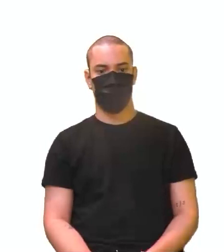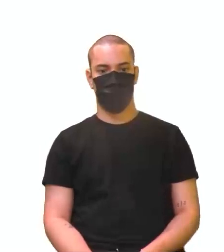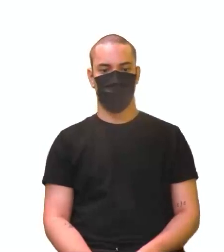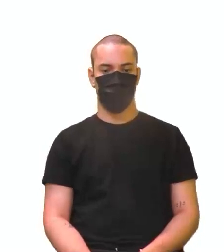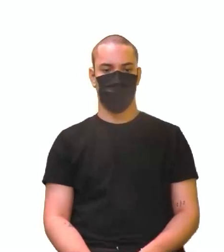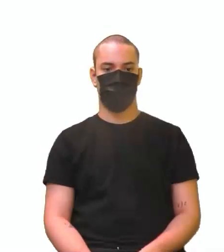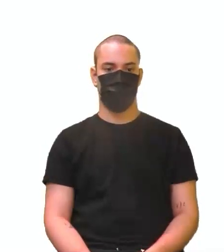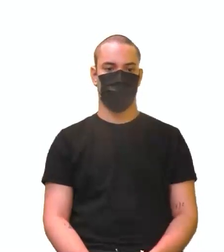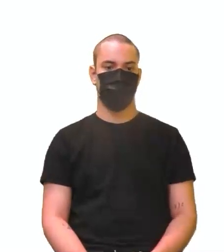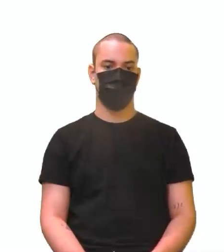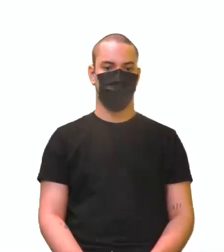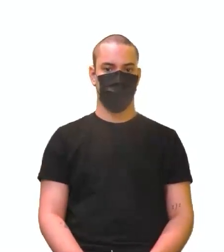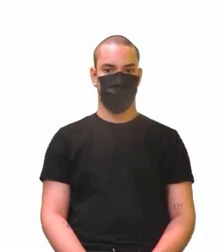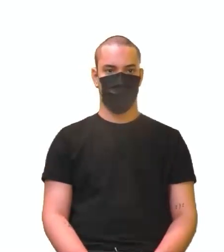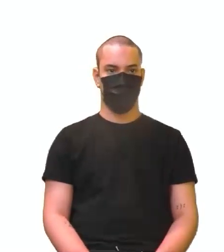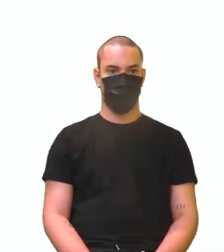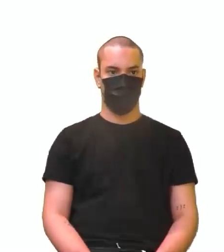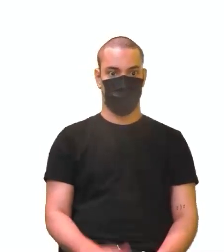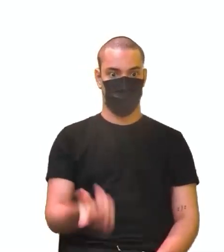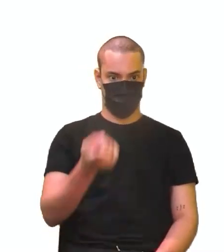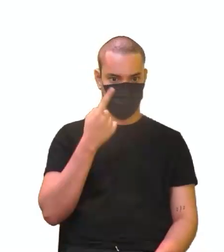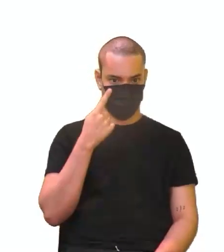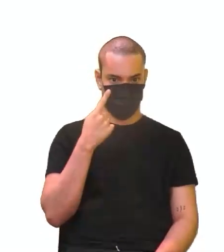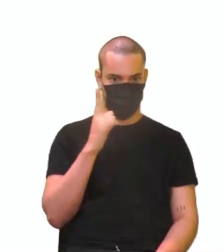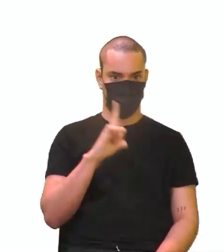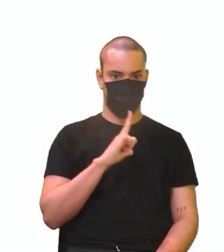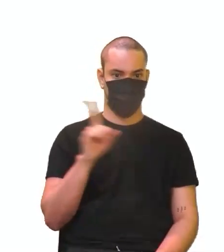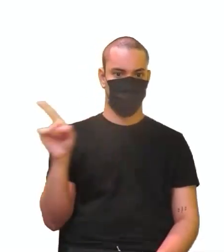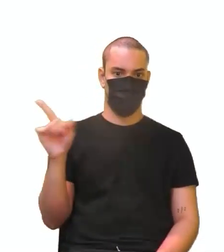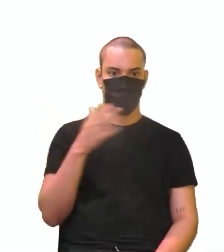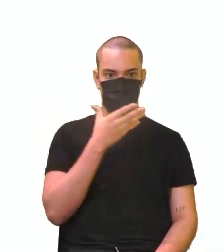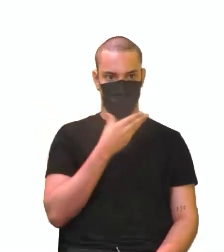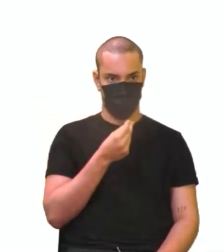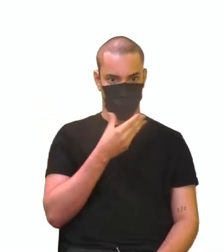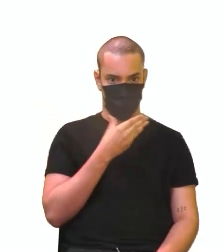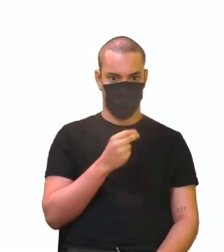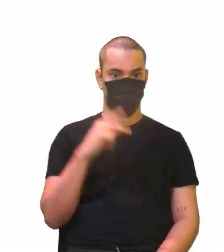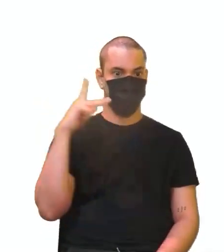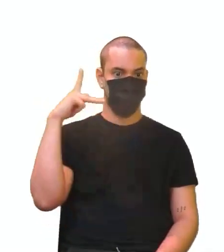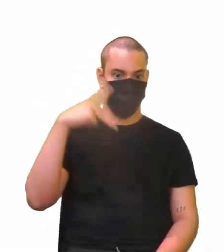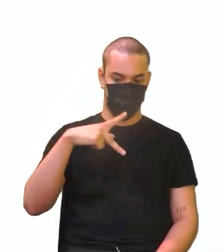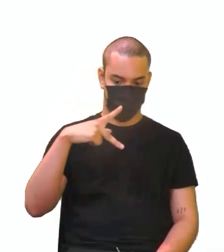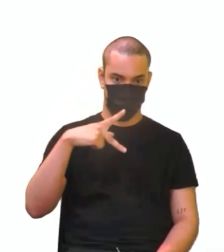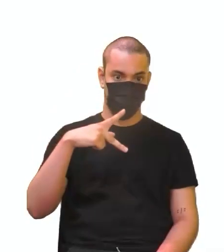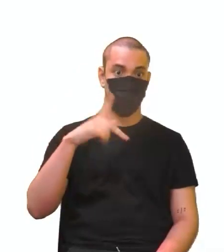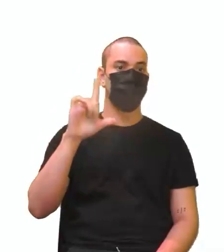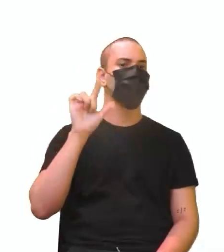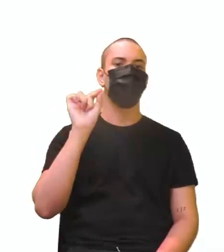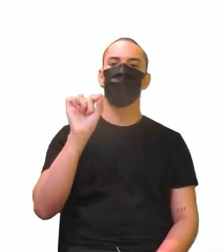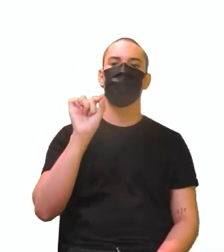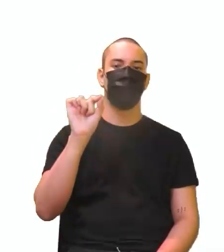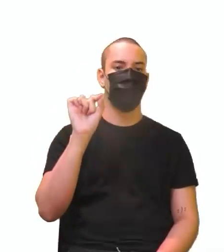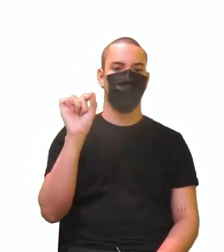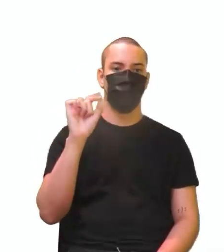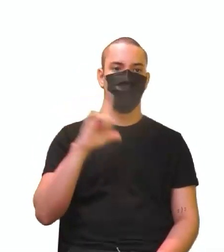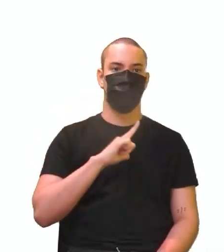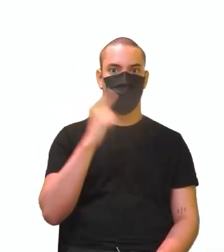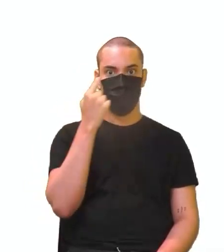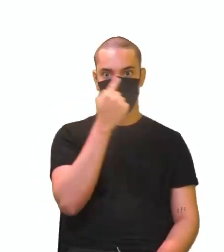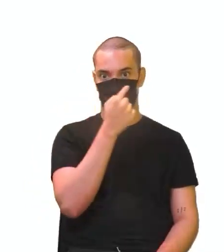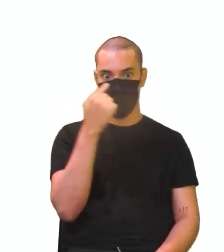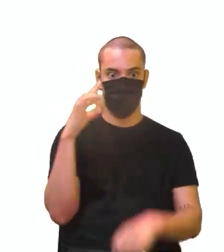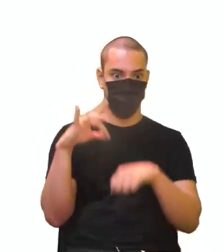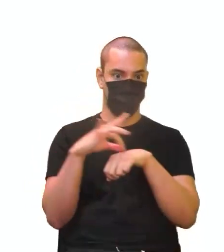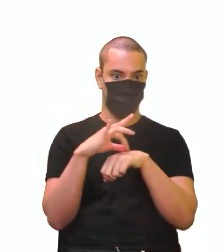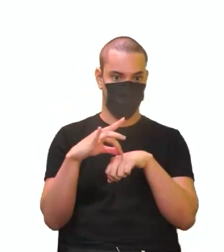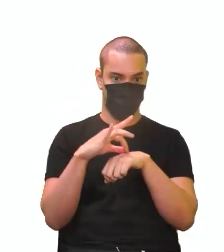lá. Então você tem aí, ó, o homem, né, P, ele é... Tem os olhos pretos,